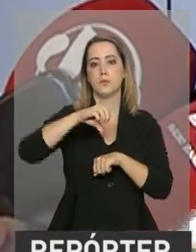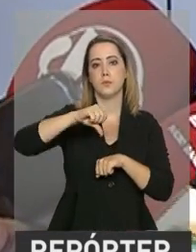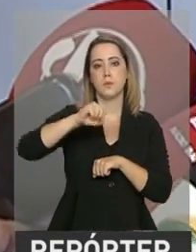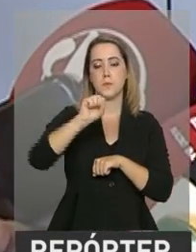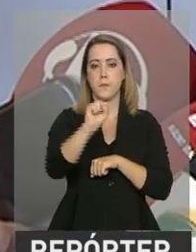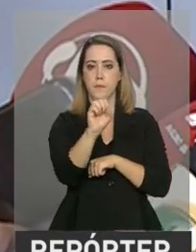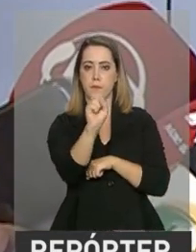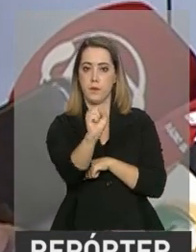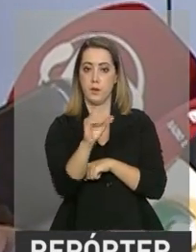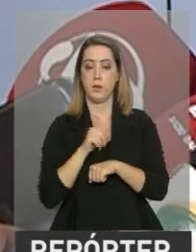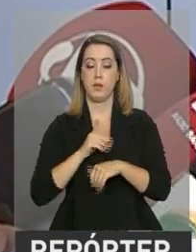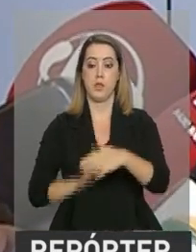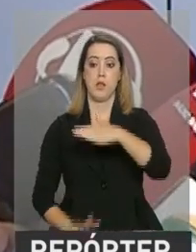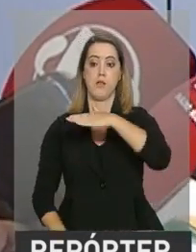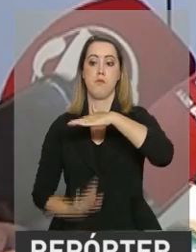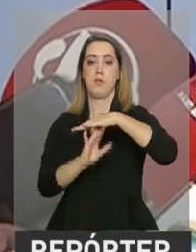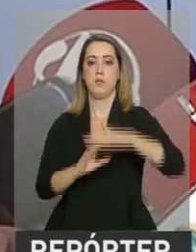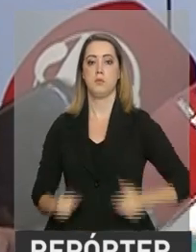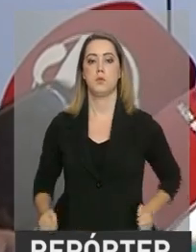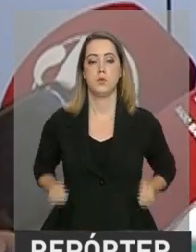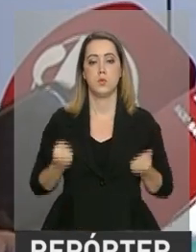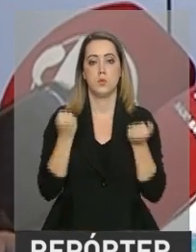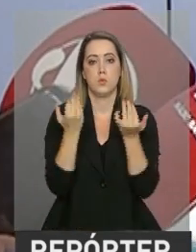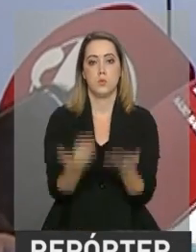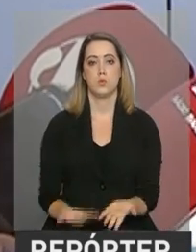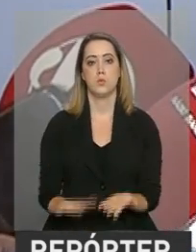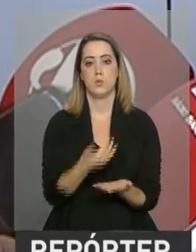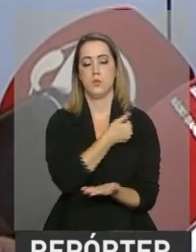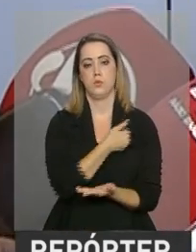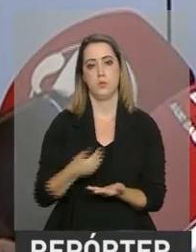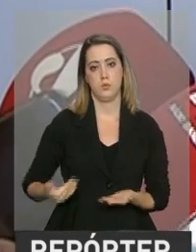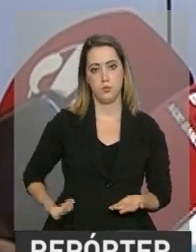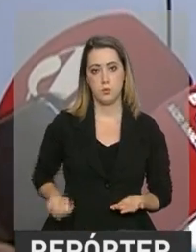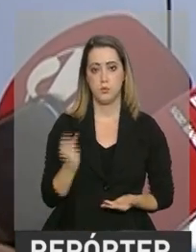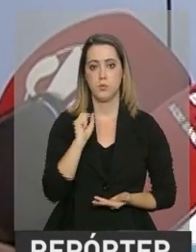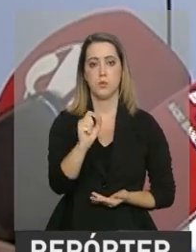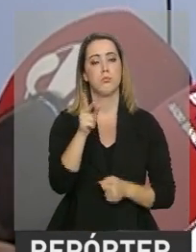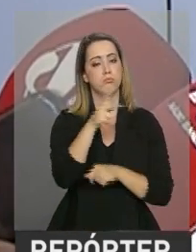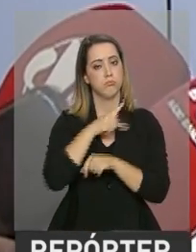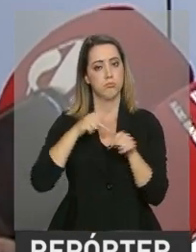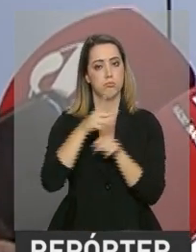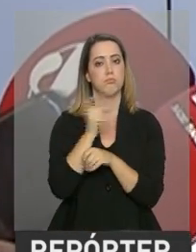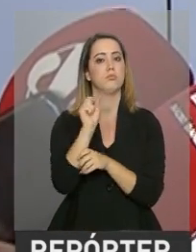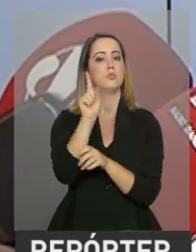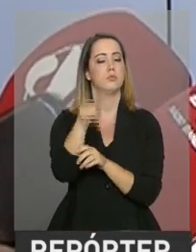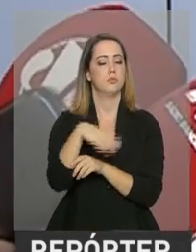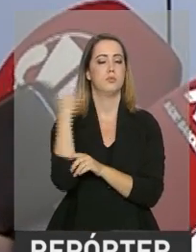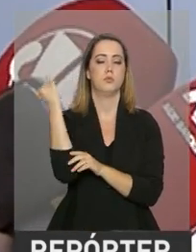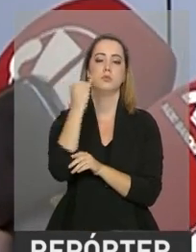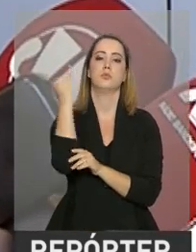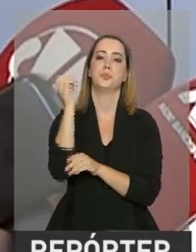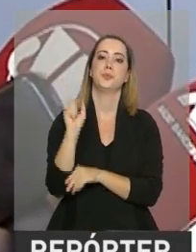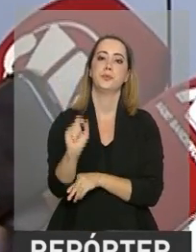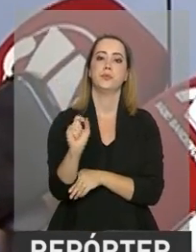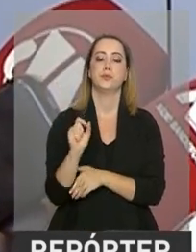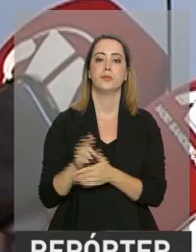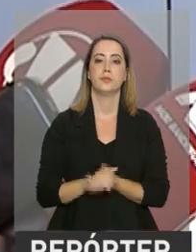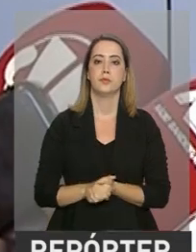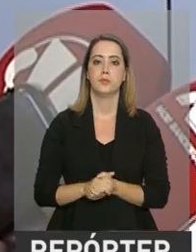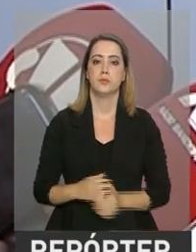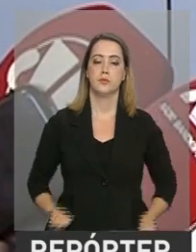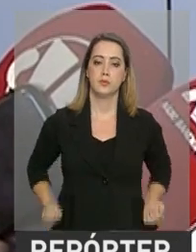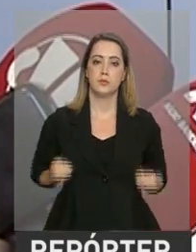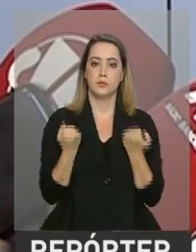que se limita o crescimento dos gastos públicos no país. E isso é fundamental, não é? Os